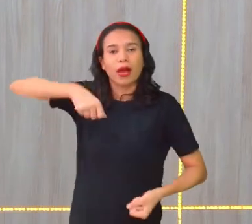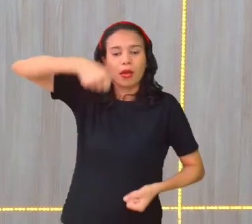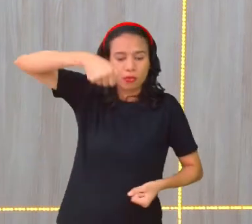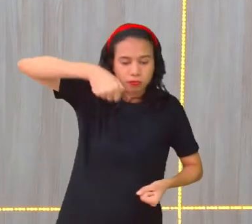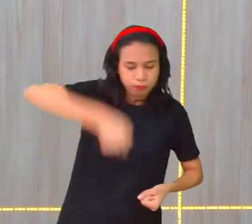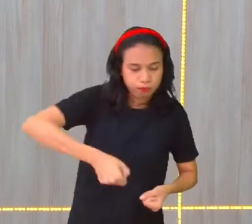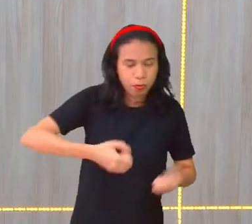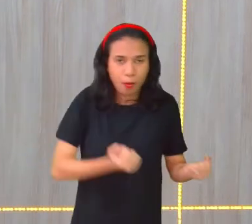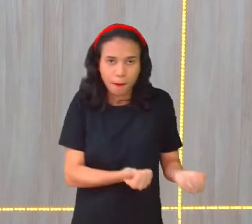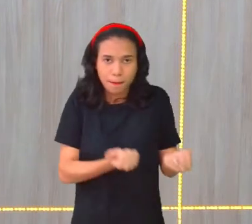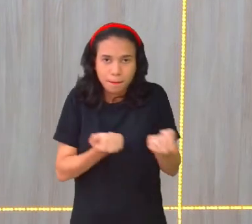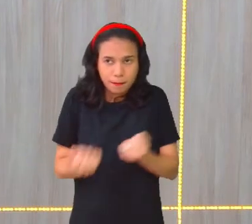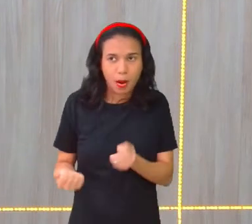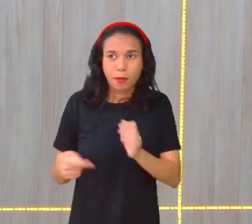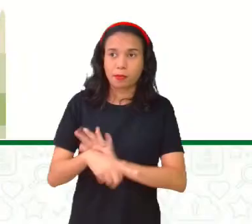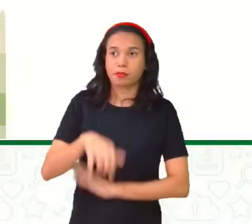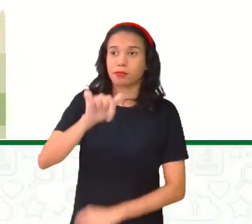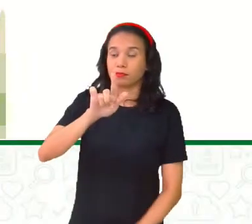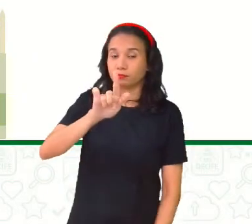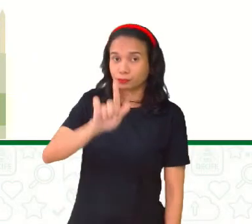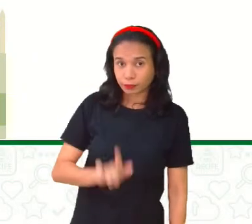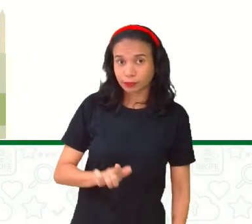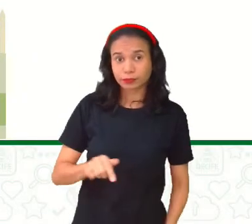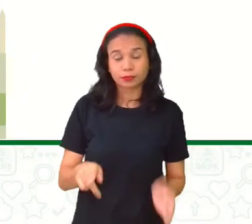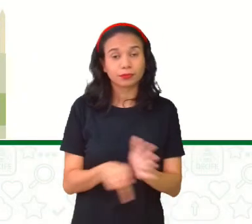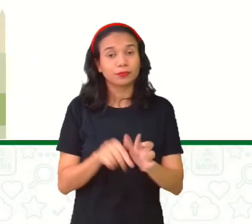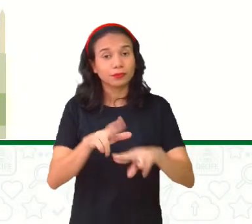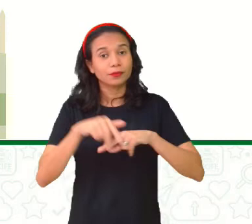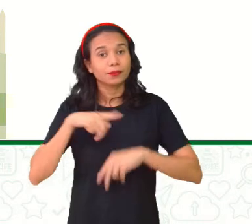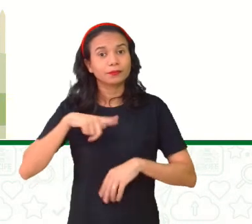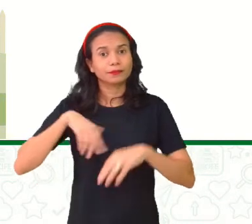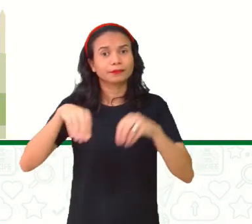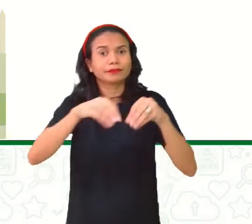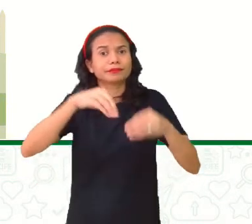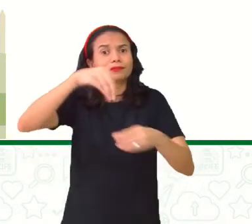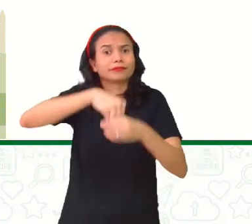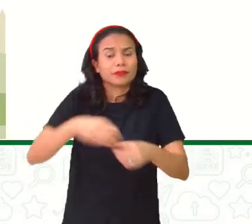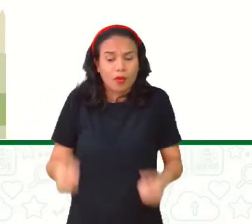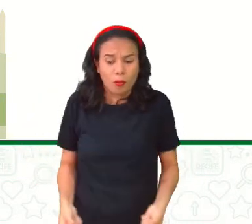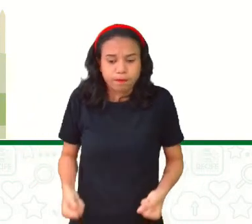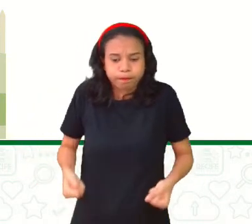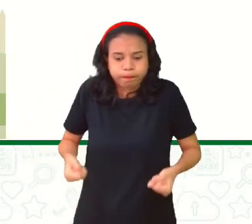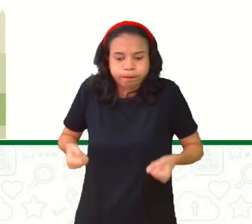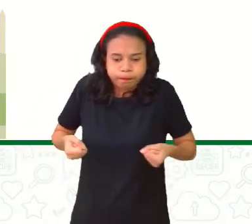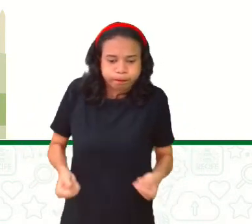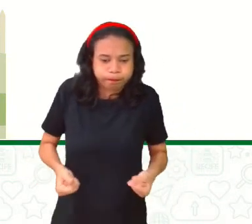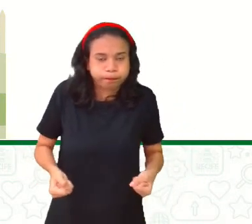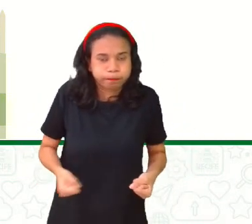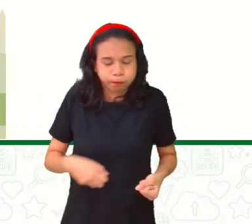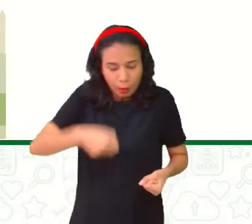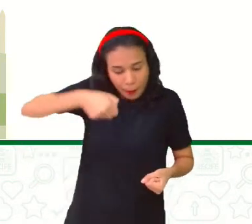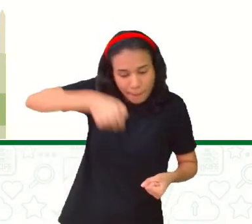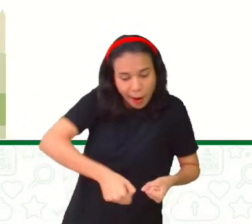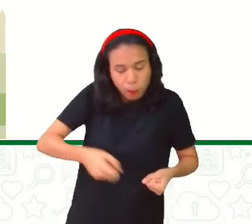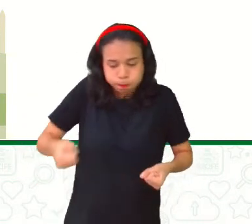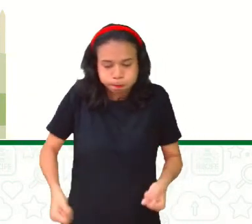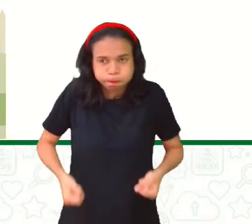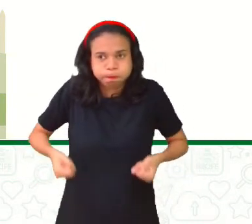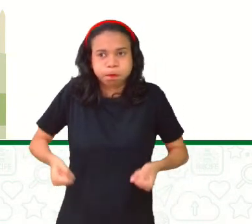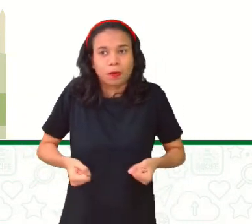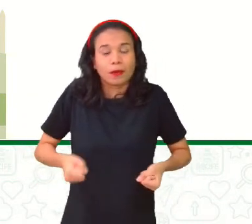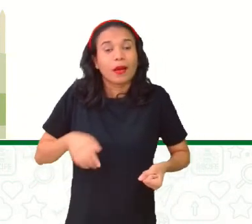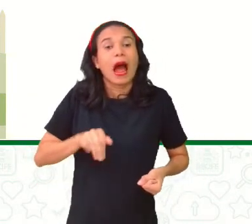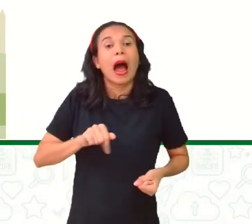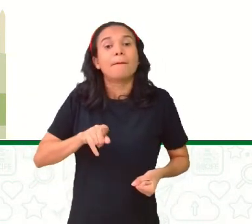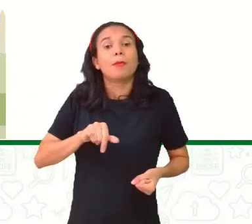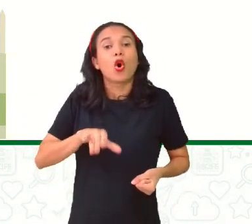que a gente precisa realizar, né? É porque tem areia dentro do carrinho. Então, olha o peso aí sendo aplicado para baixo, né? E qual é o